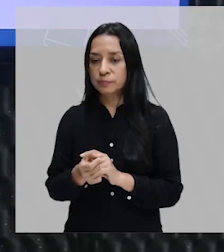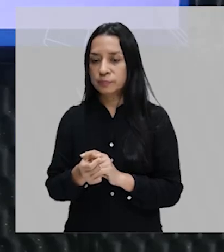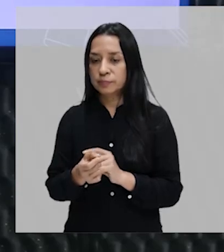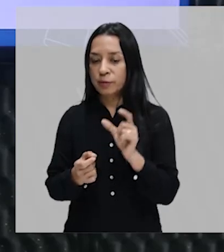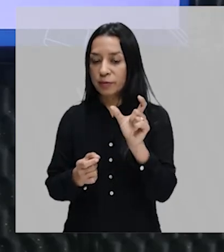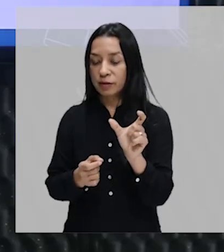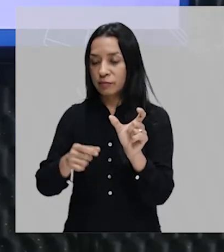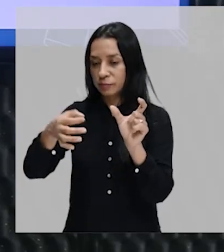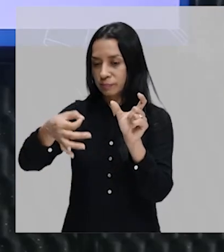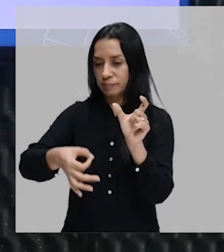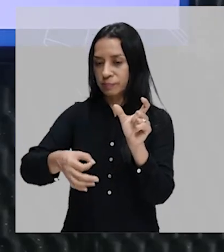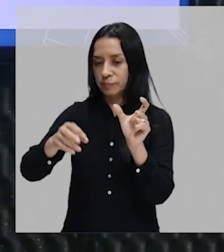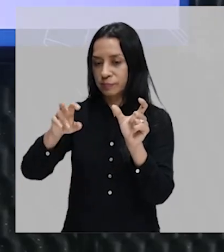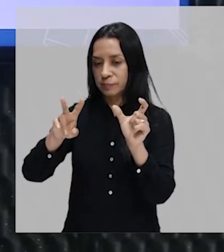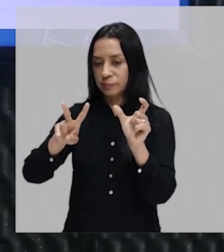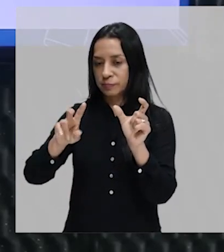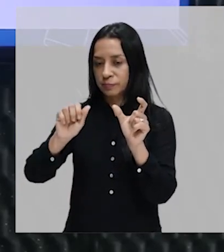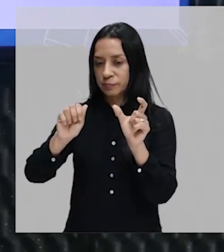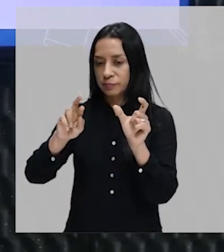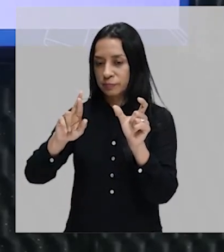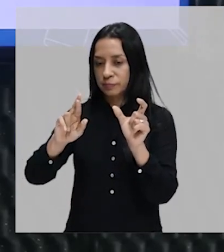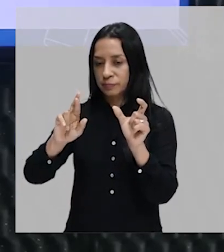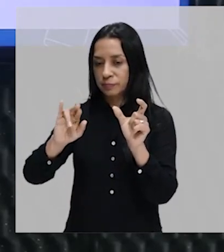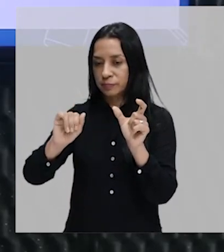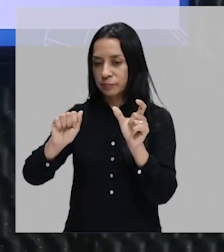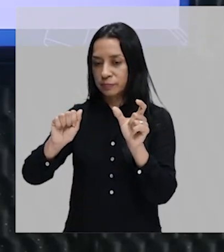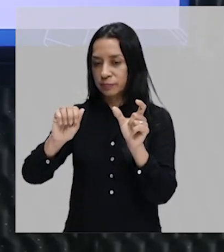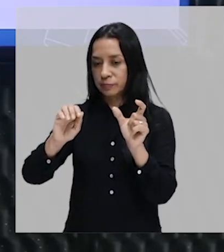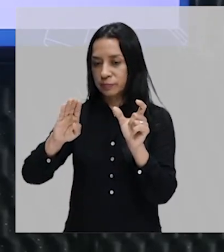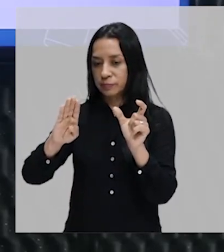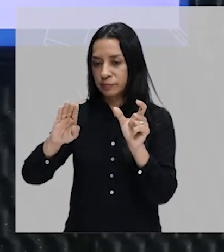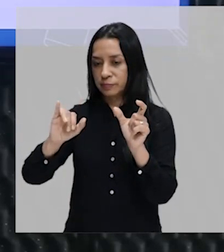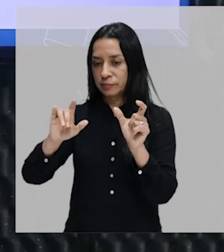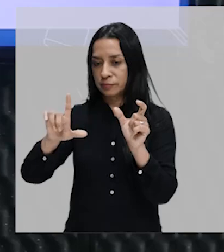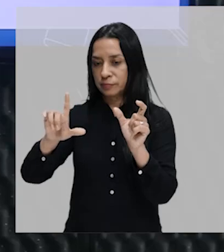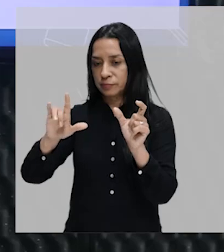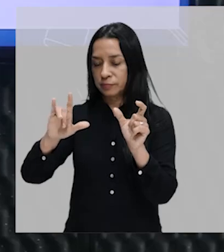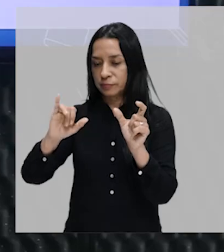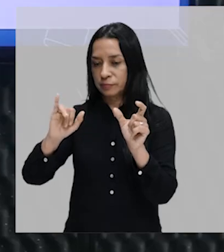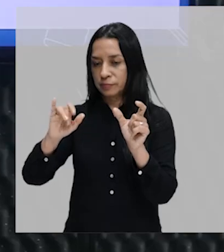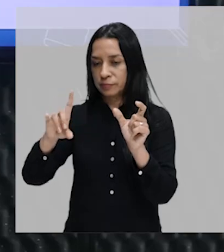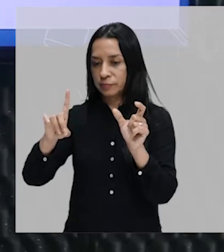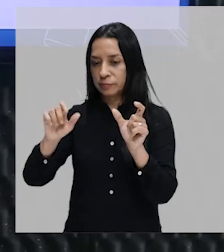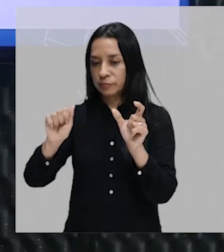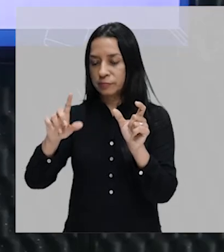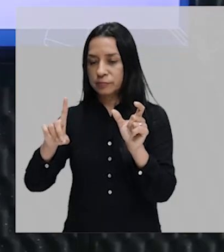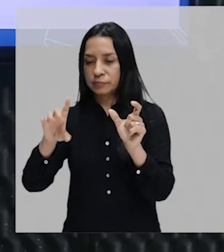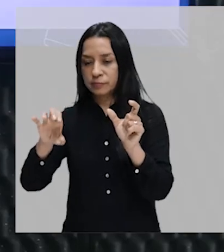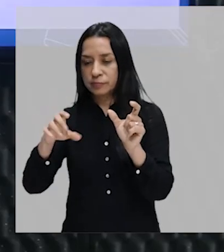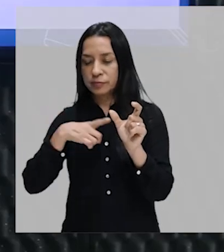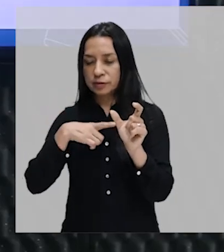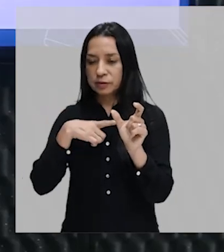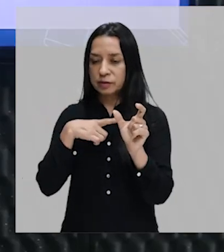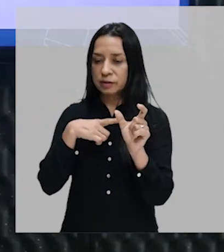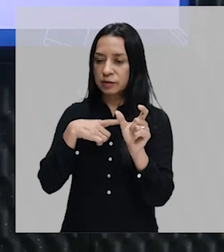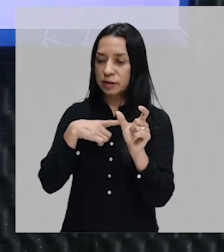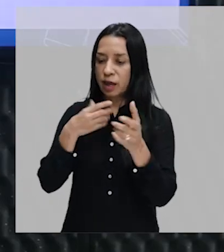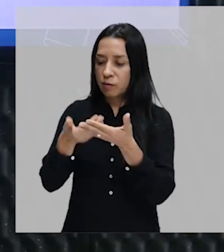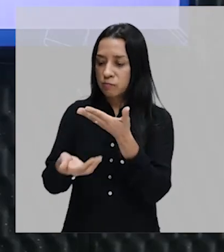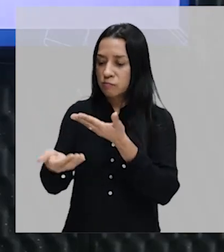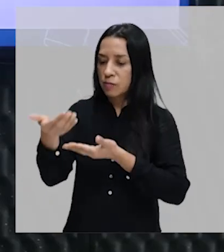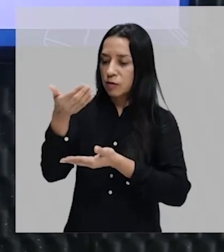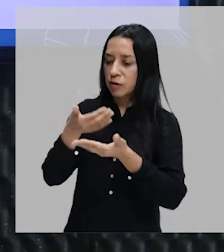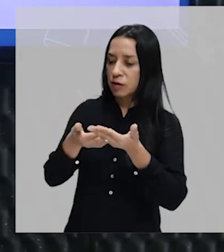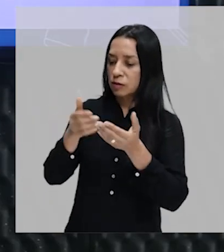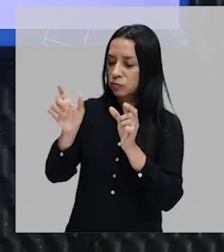aqui. Então, essa variabilidade são justamente essas diferenças que ocorrem entre os seres vivos. Essa variabilidade,